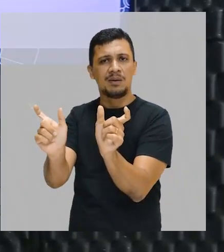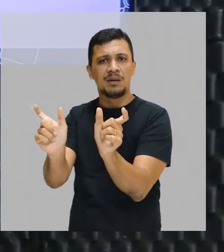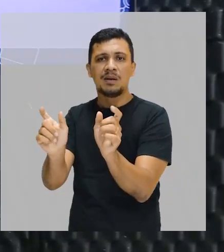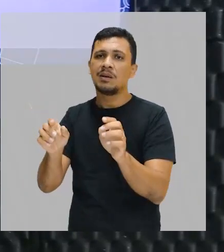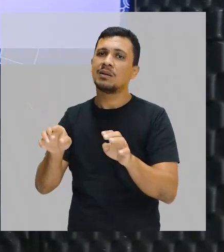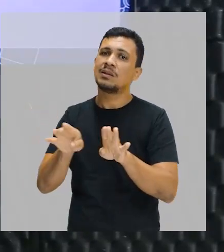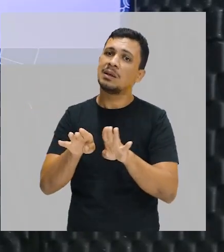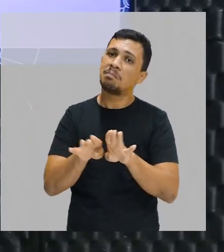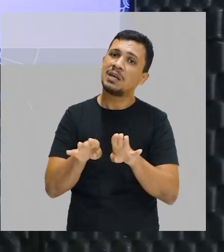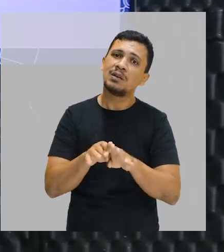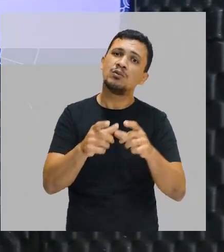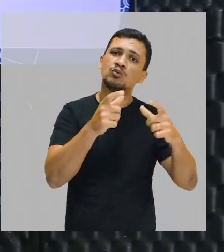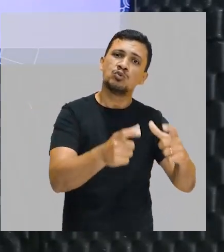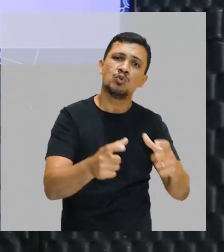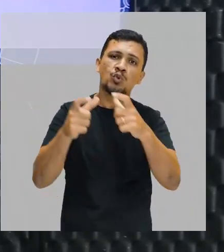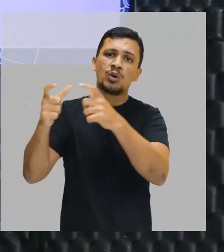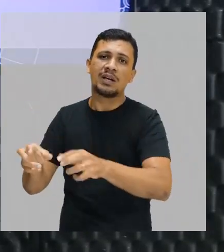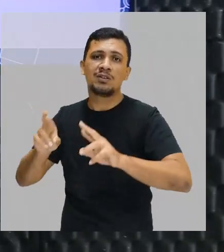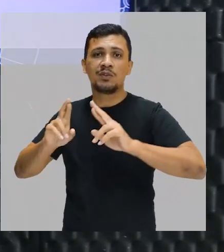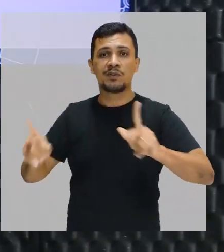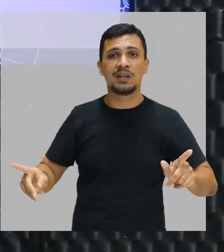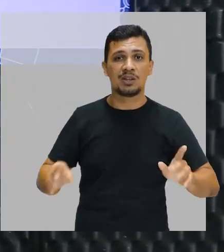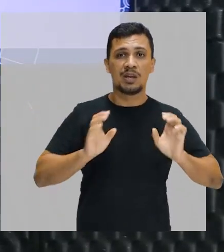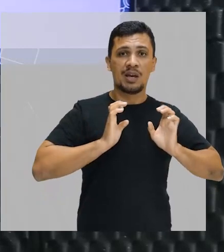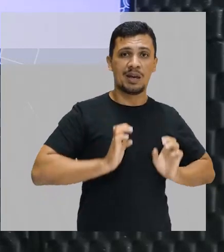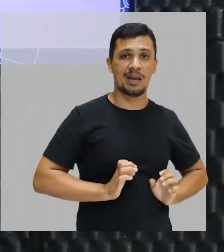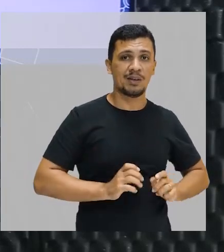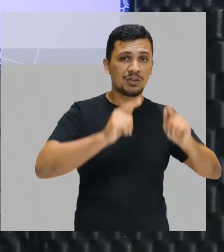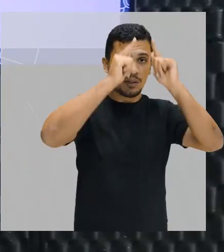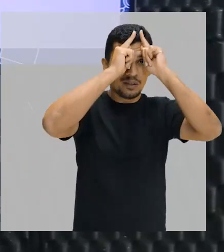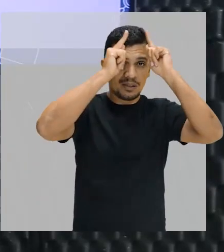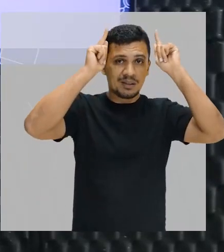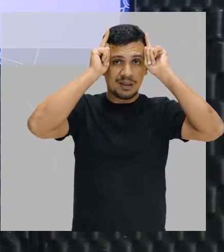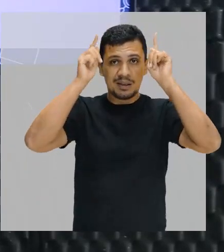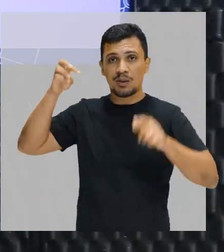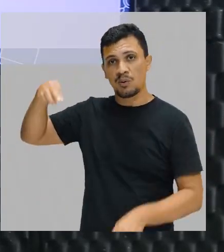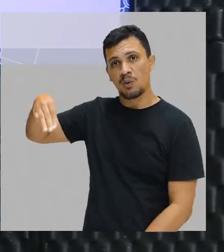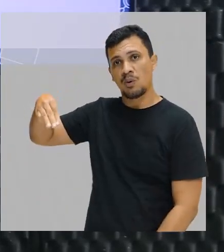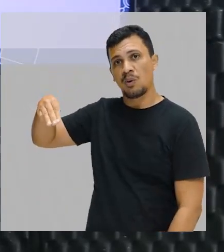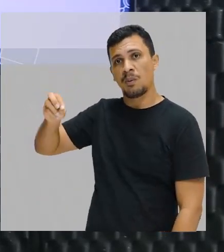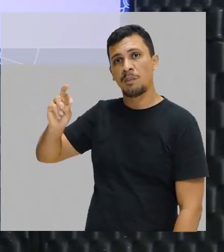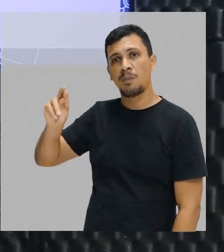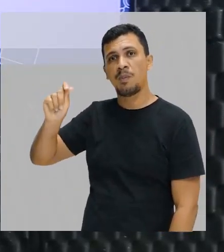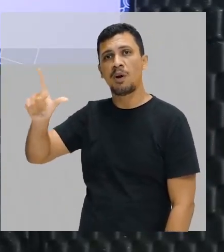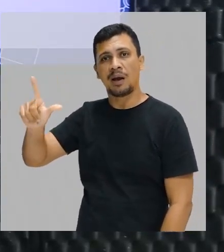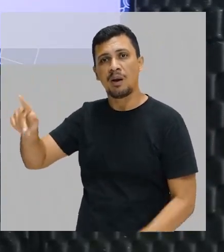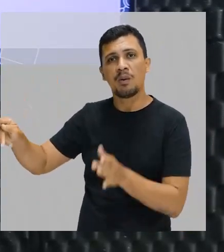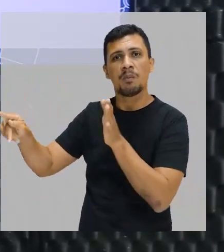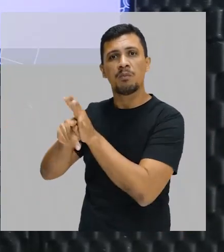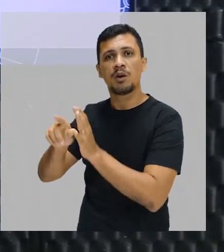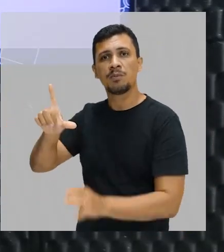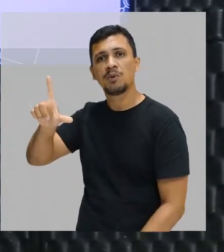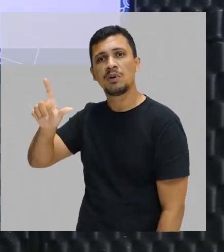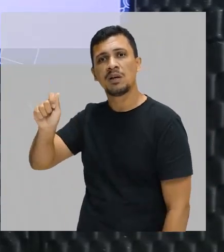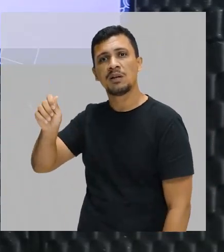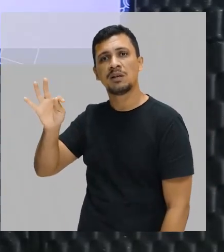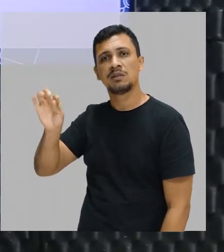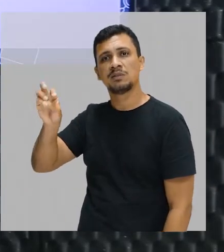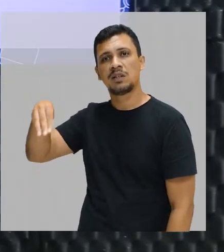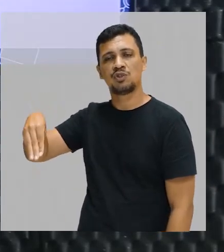porque ética vem de ethos, que é grego, e moral vem de mores, que é latim. É só a significação de cada uma que é igual,